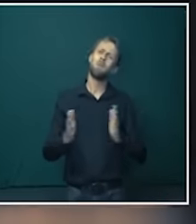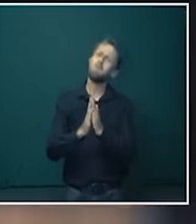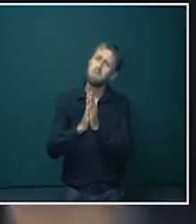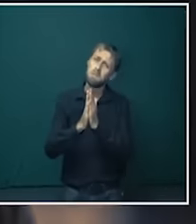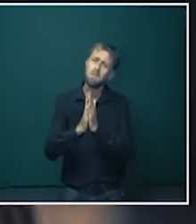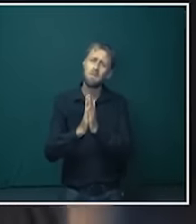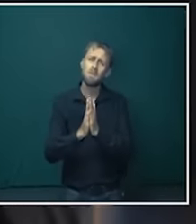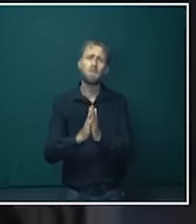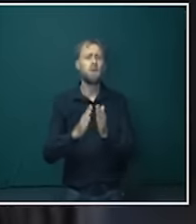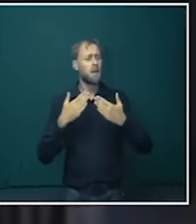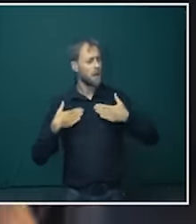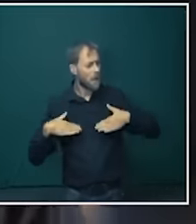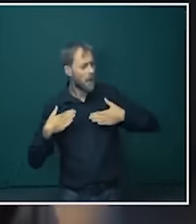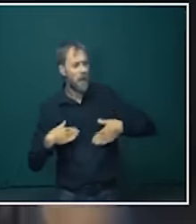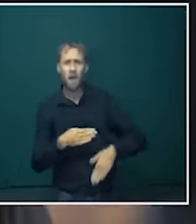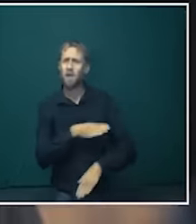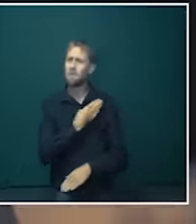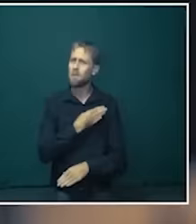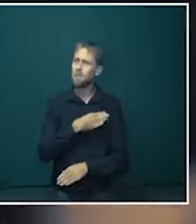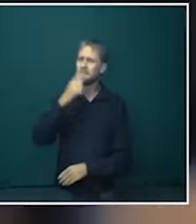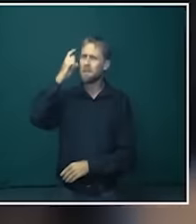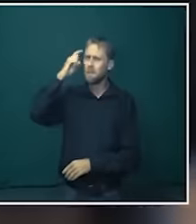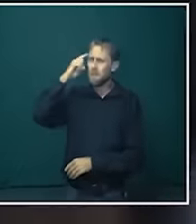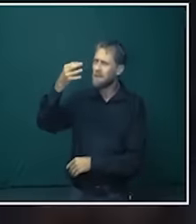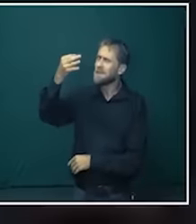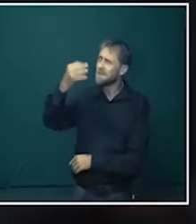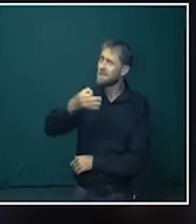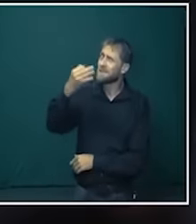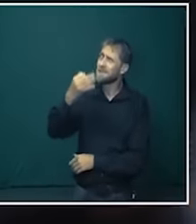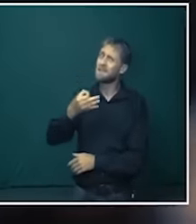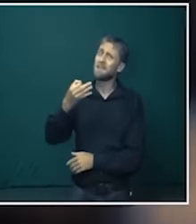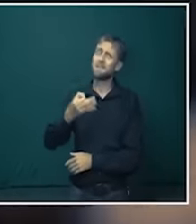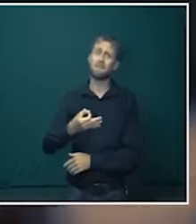água fria nesse coração de cabeça quente.